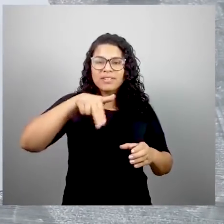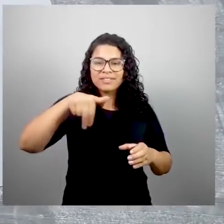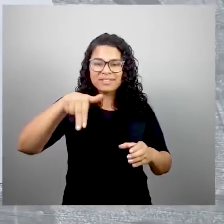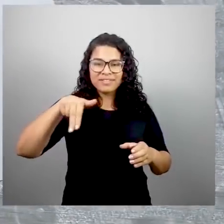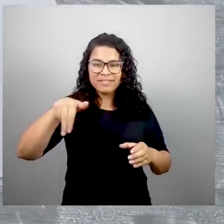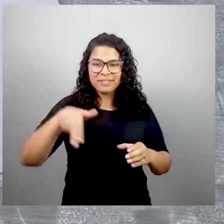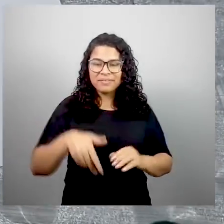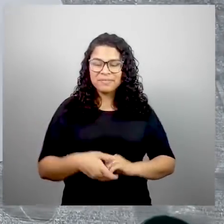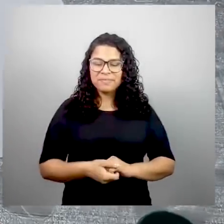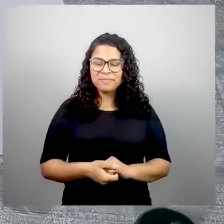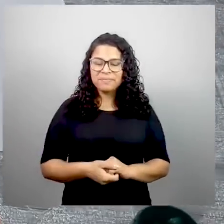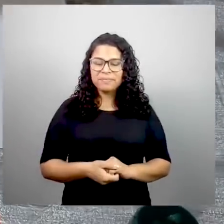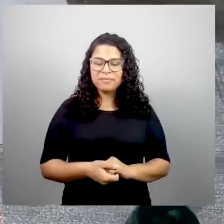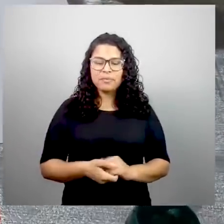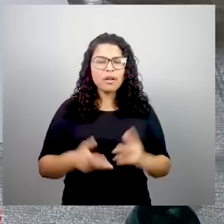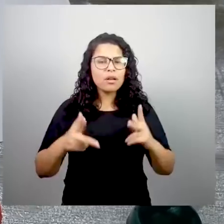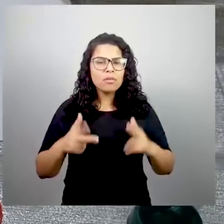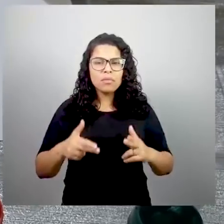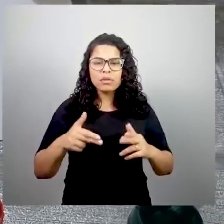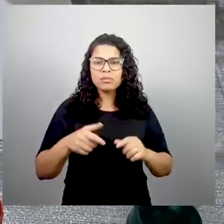aqui o pincel.